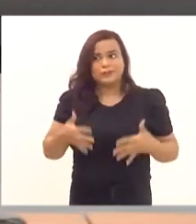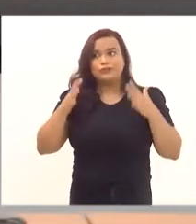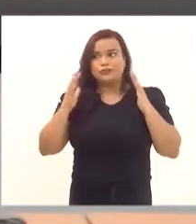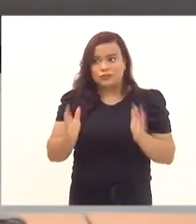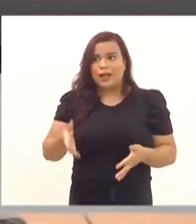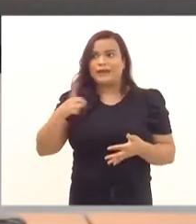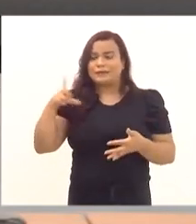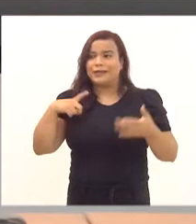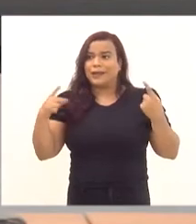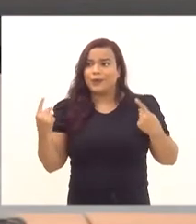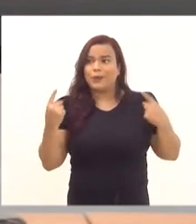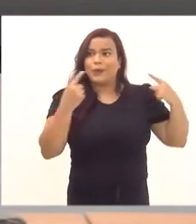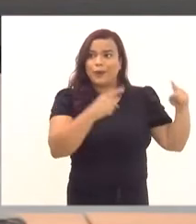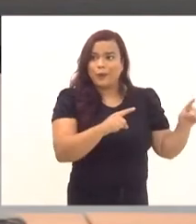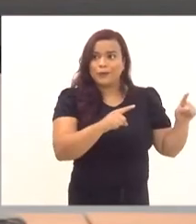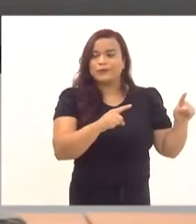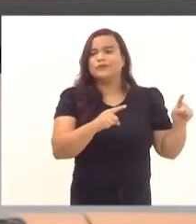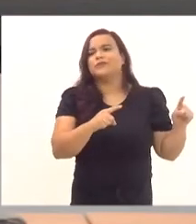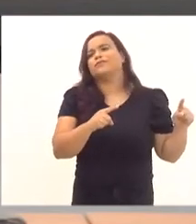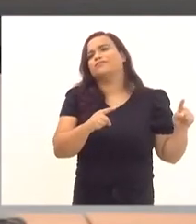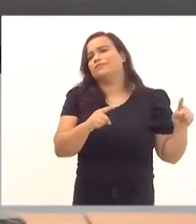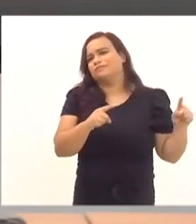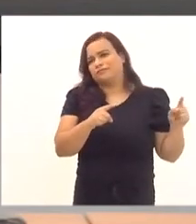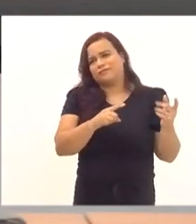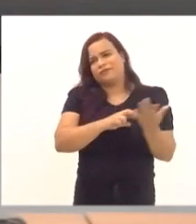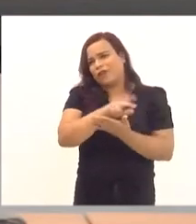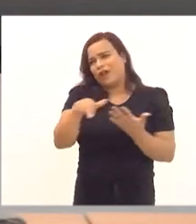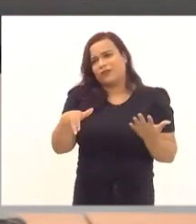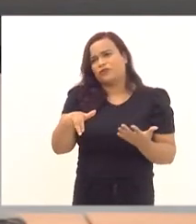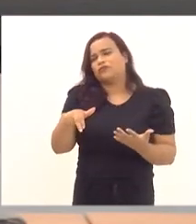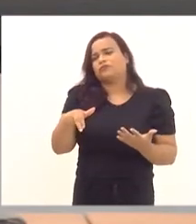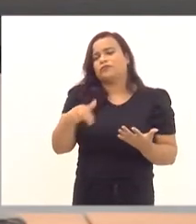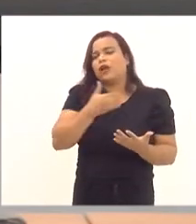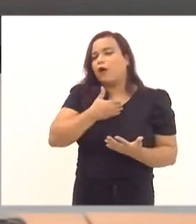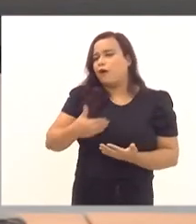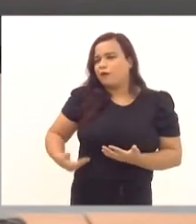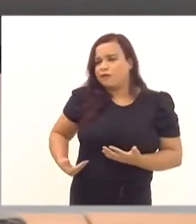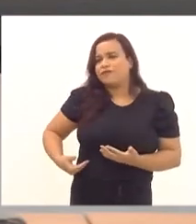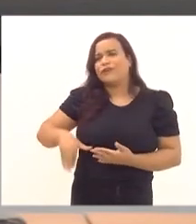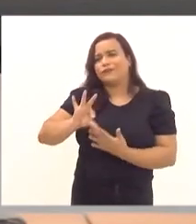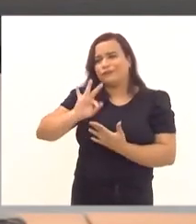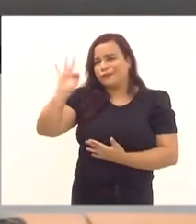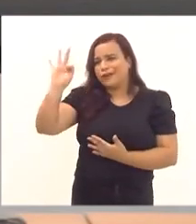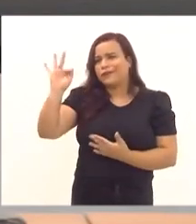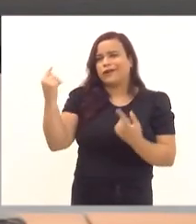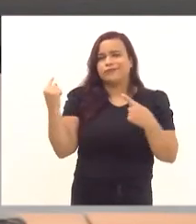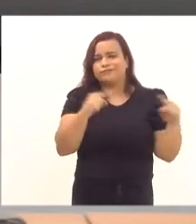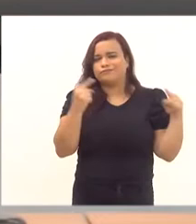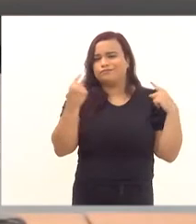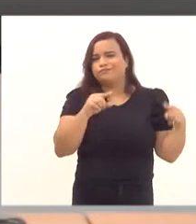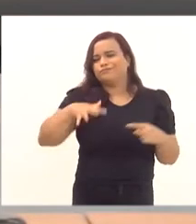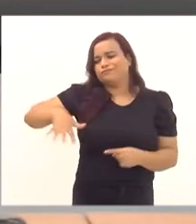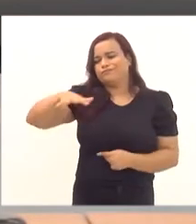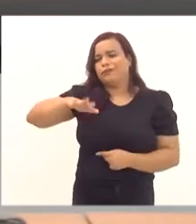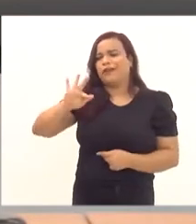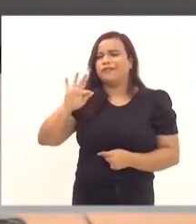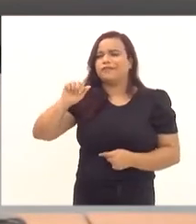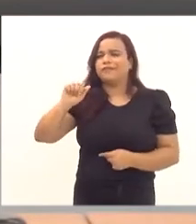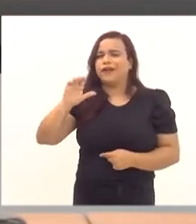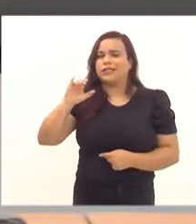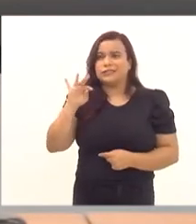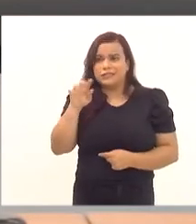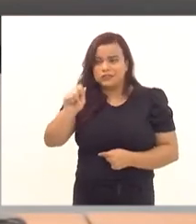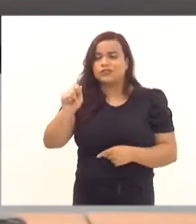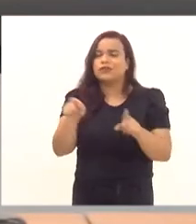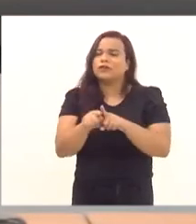ataques diuturnos né Por parte do governo federal é pronto fascista e consequentemente as